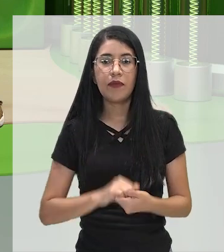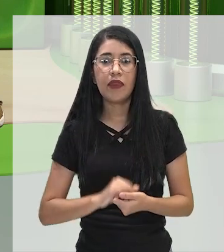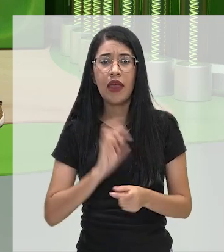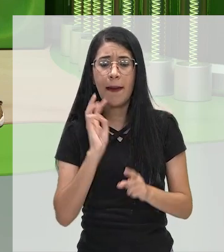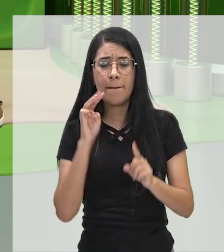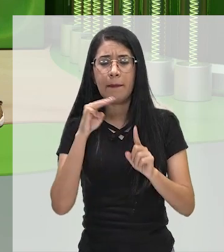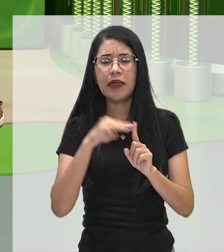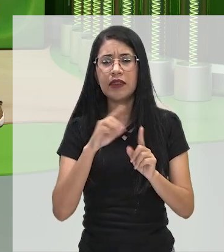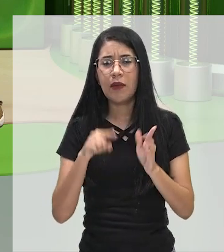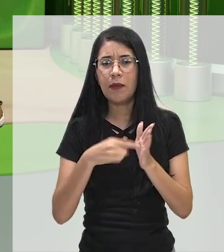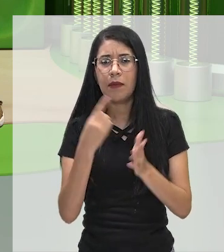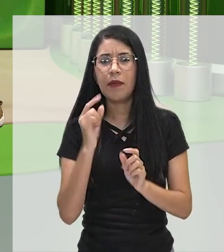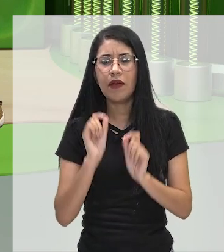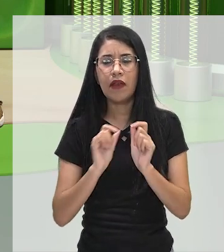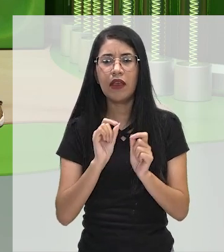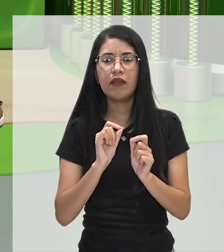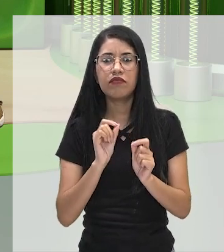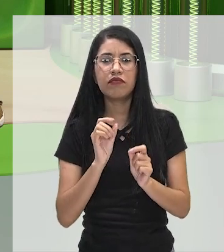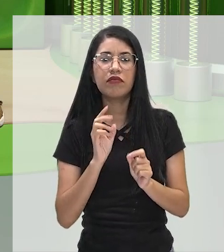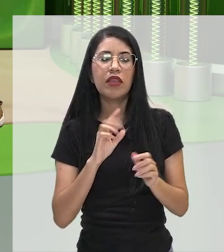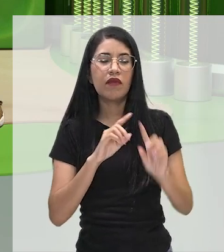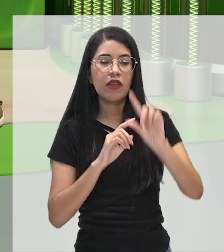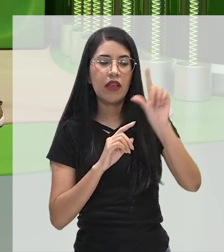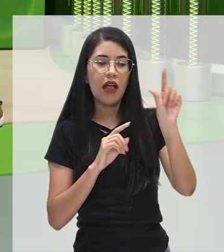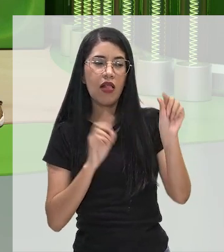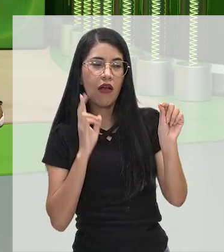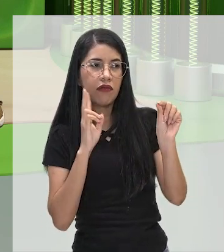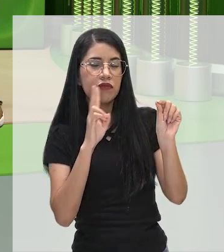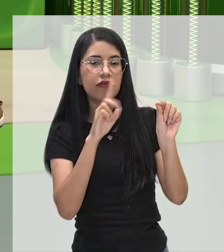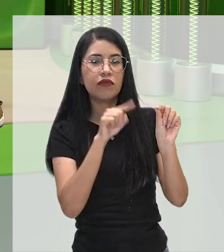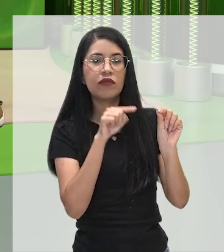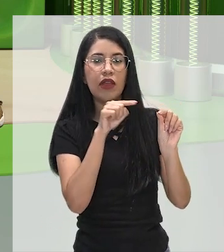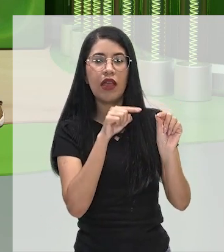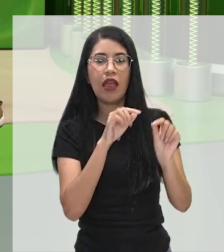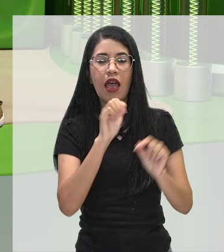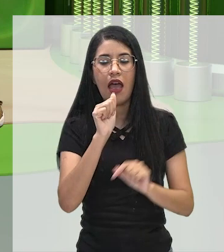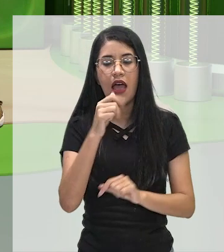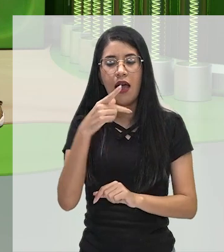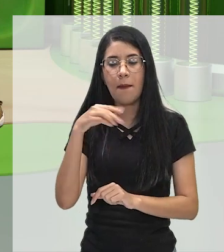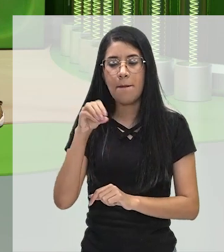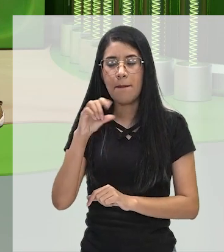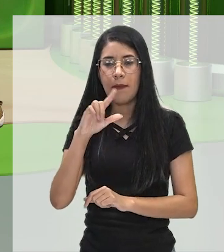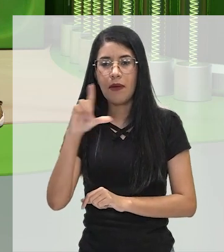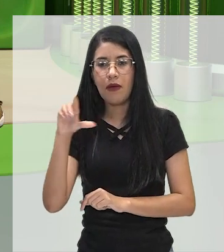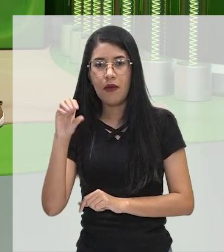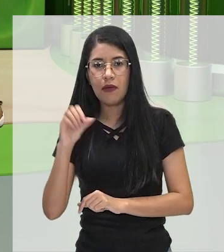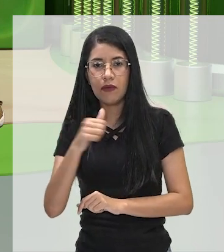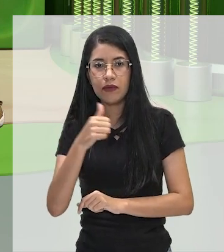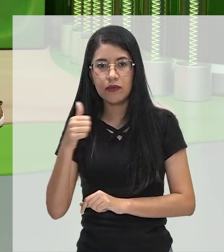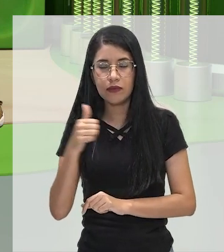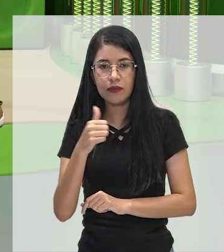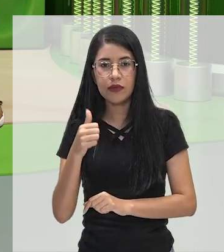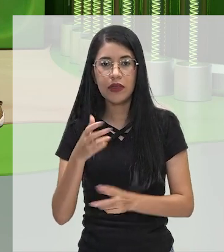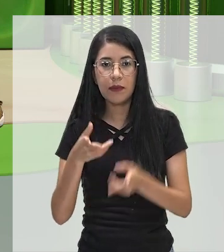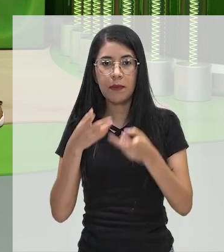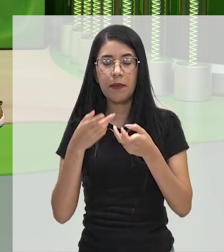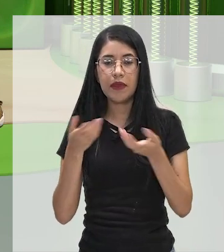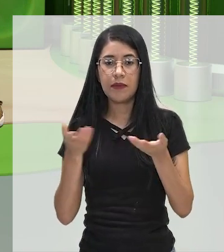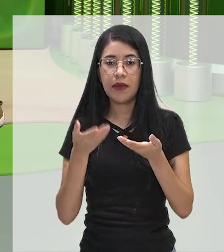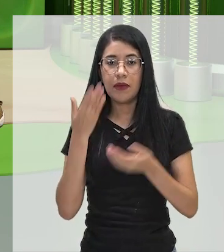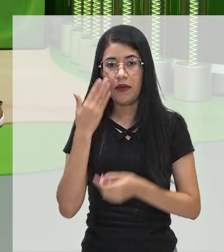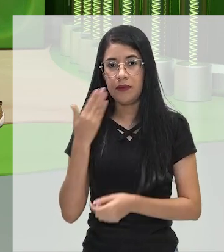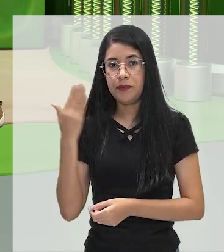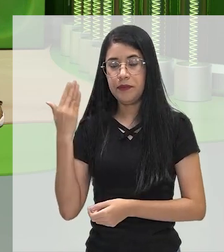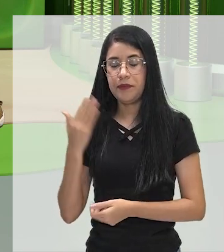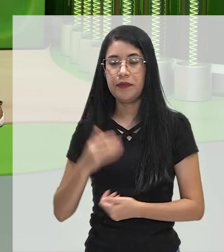que levou o homem à superfície lunar, ela foi chamada de Apolo 11, né? Como a gente vai observar agora nessa matéria. Olha